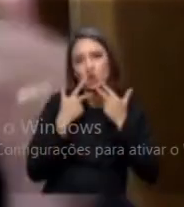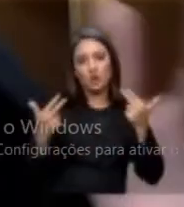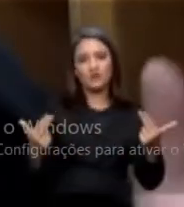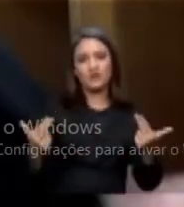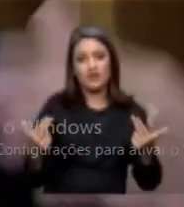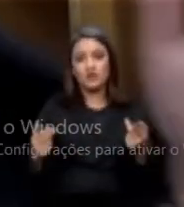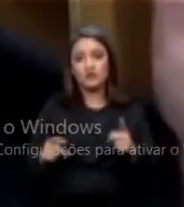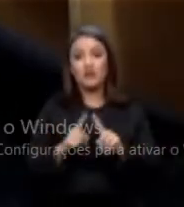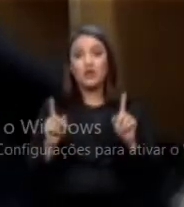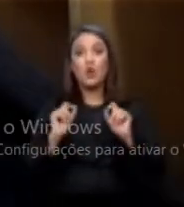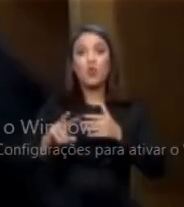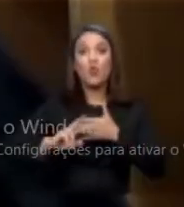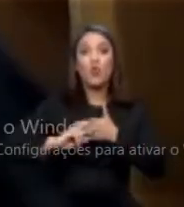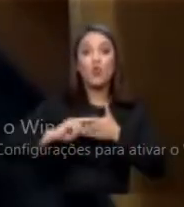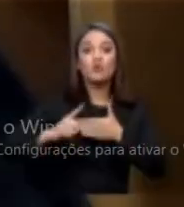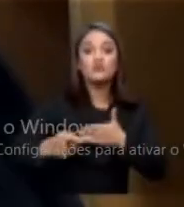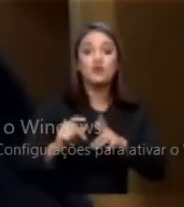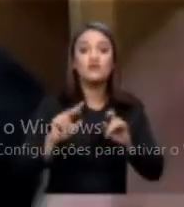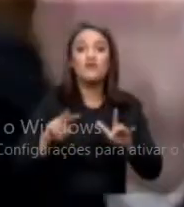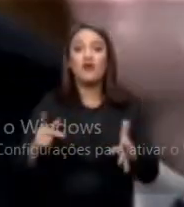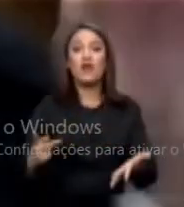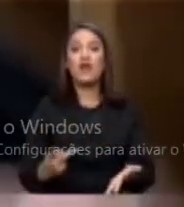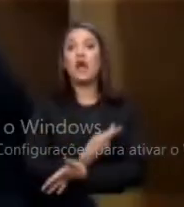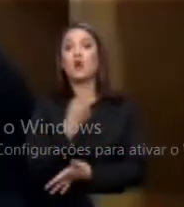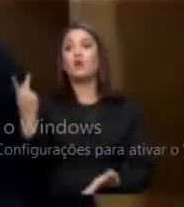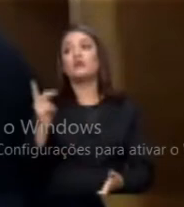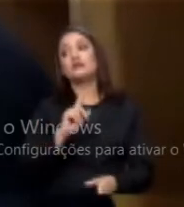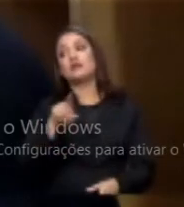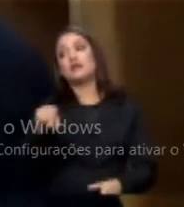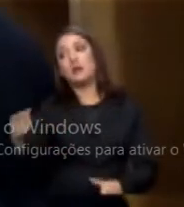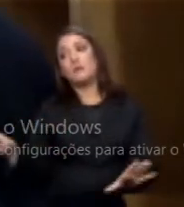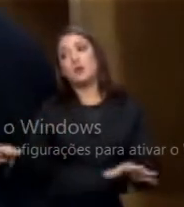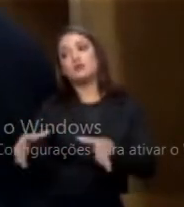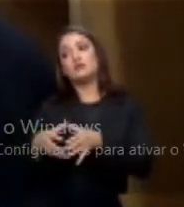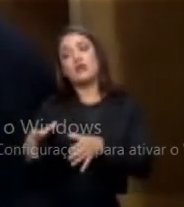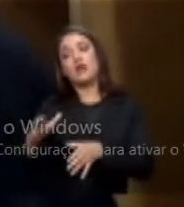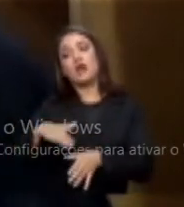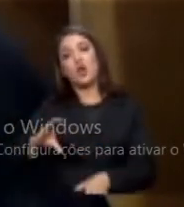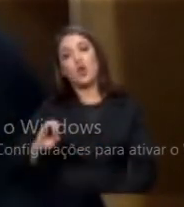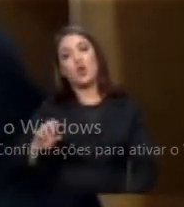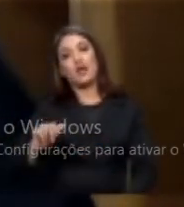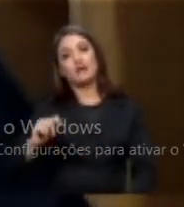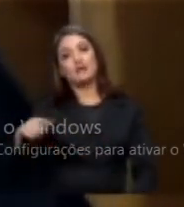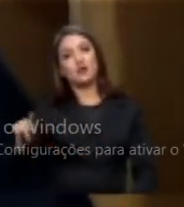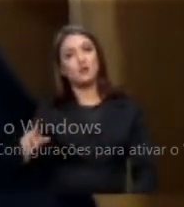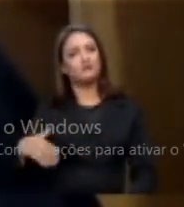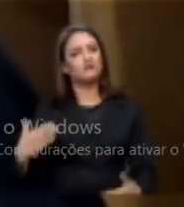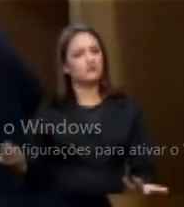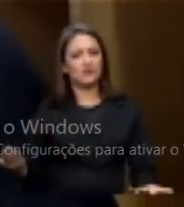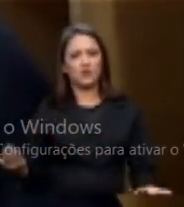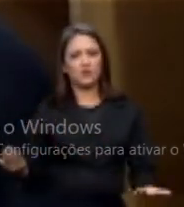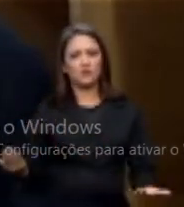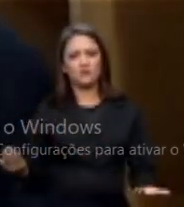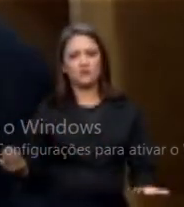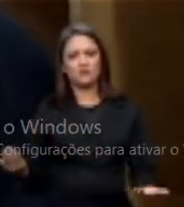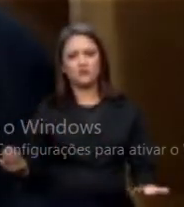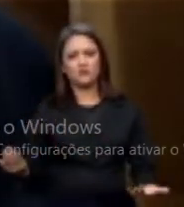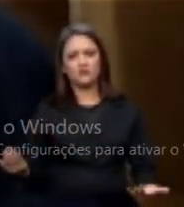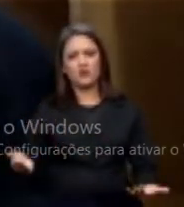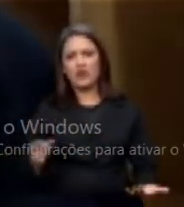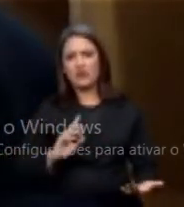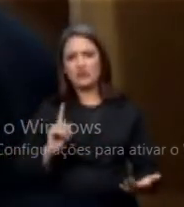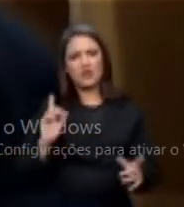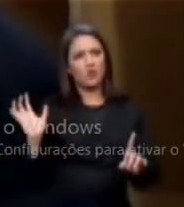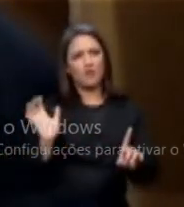Os reflexos que isso pode ter no campo de coligações não torna essa natureza por conta de